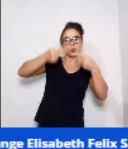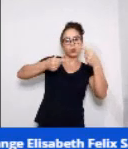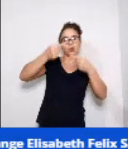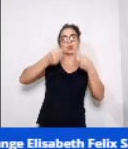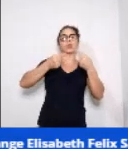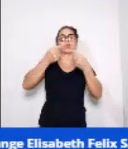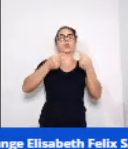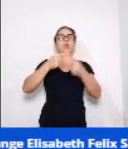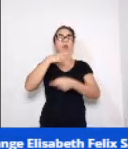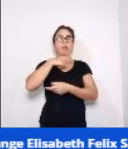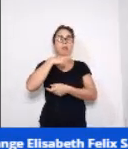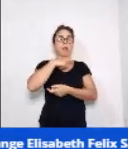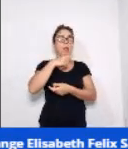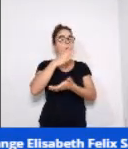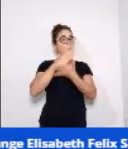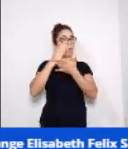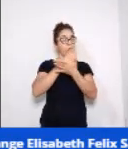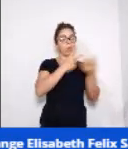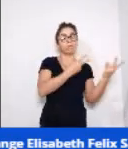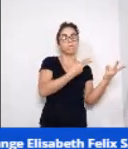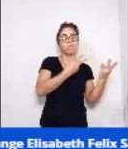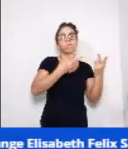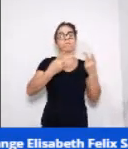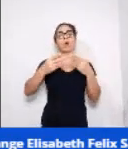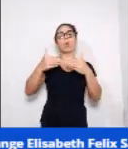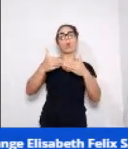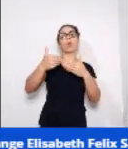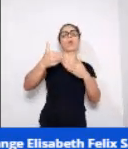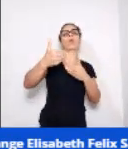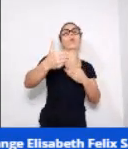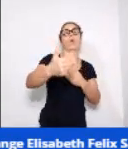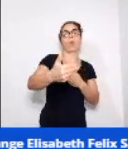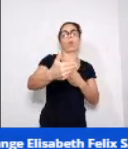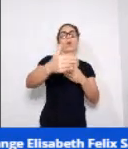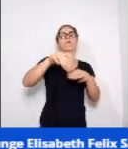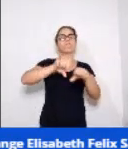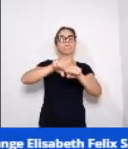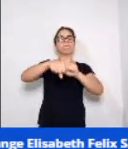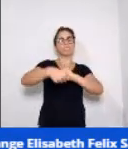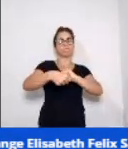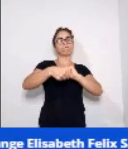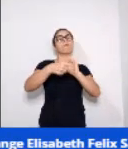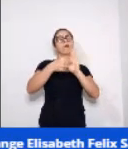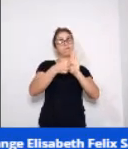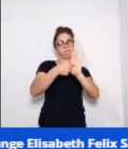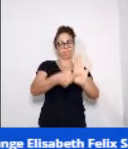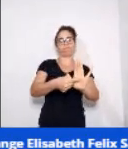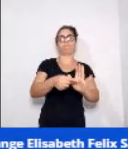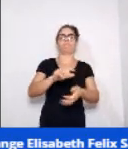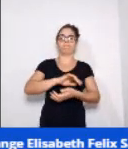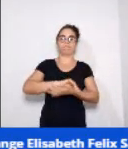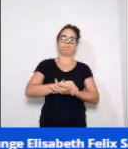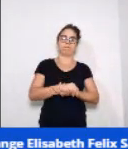convidadas que, ao longo desta formação, estarão se apresentando. Pode